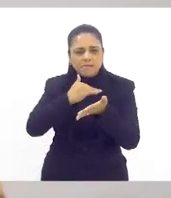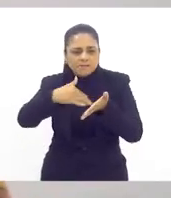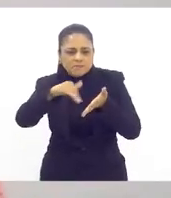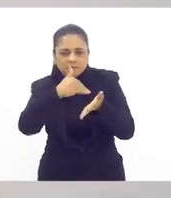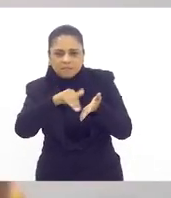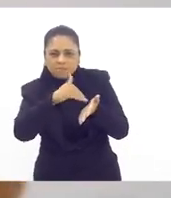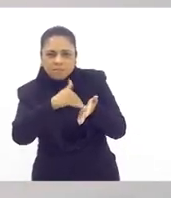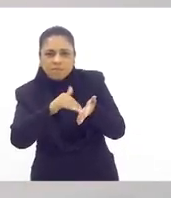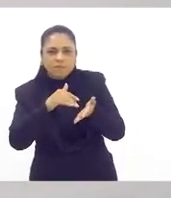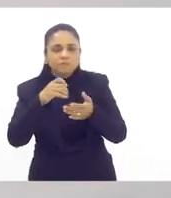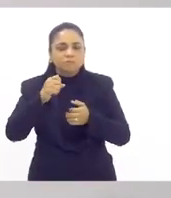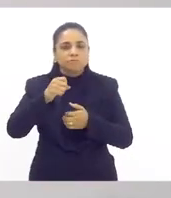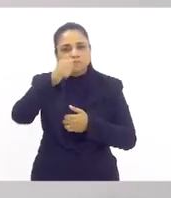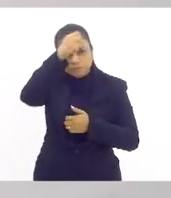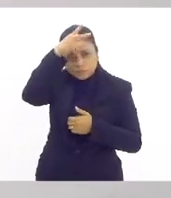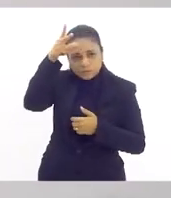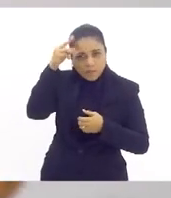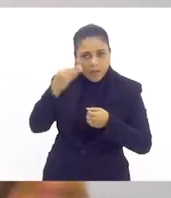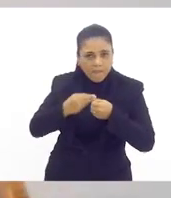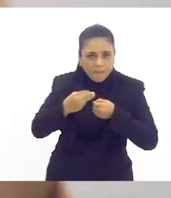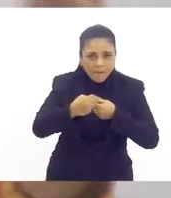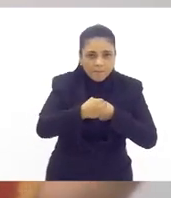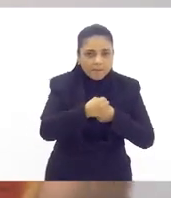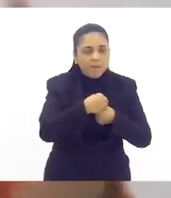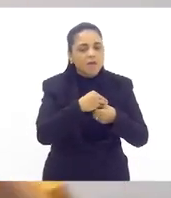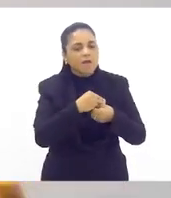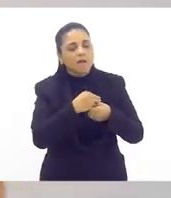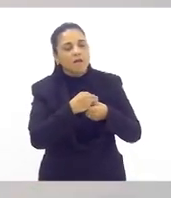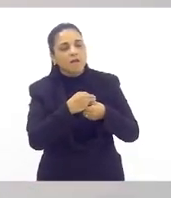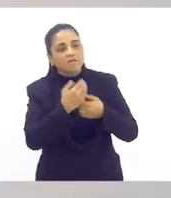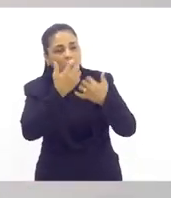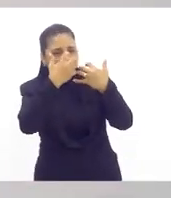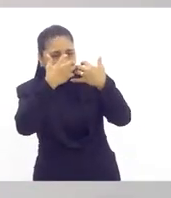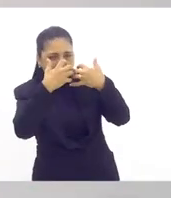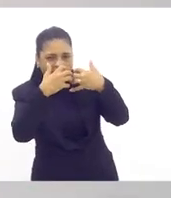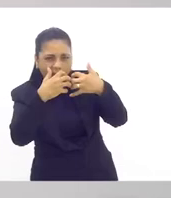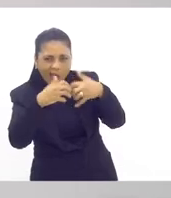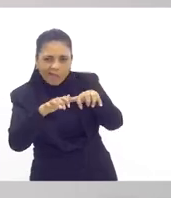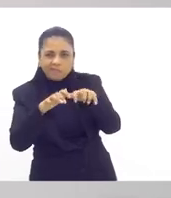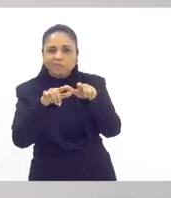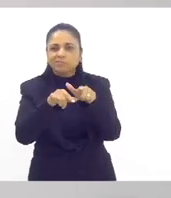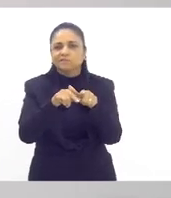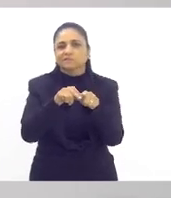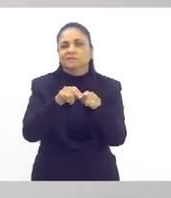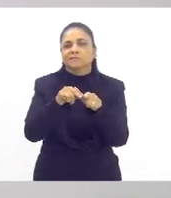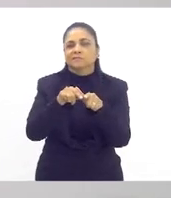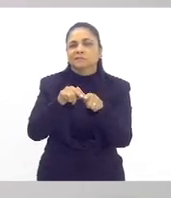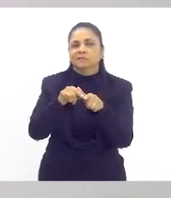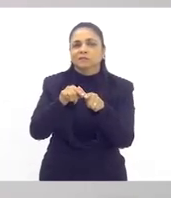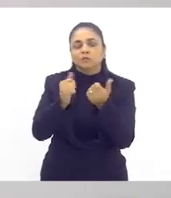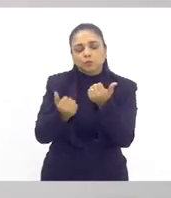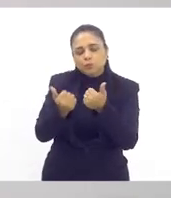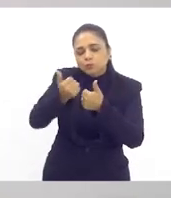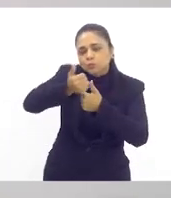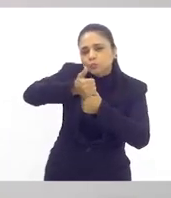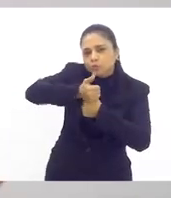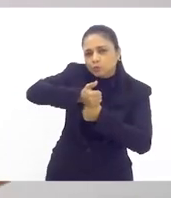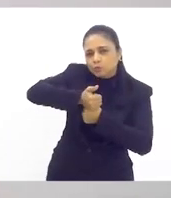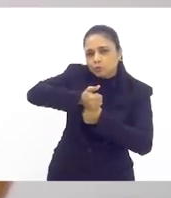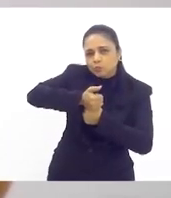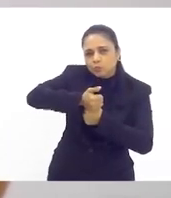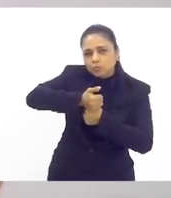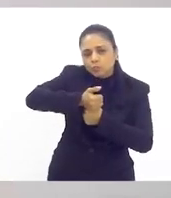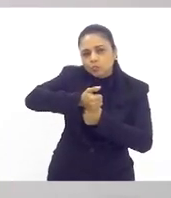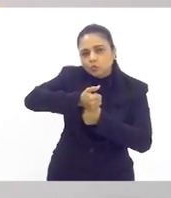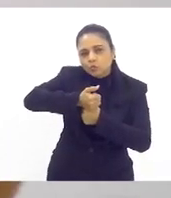municipais E aí a gente foi exatamente adaptando e substituindo os